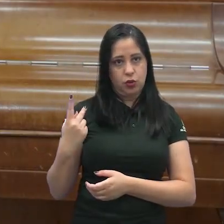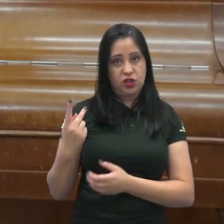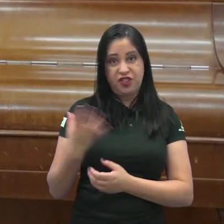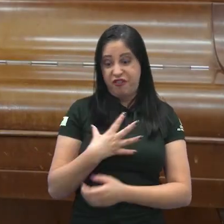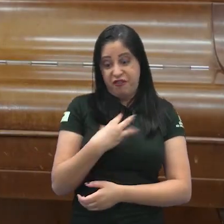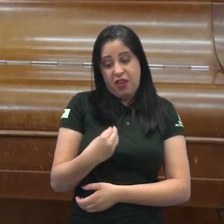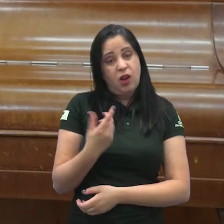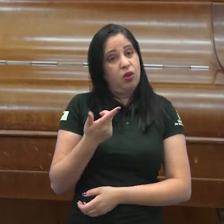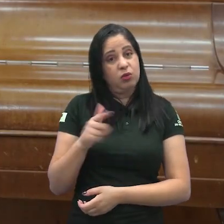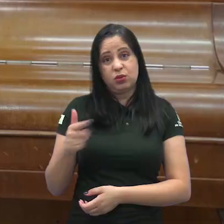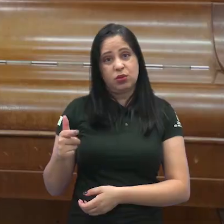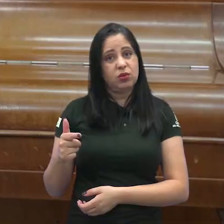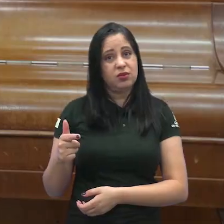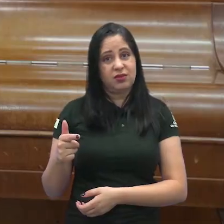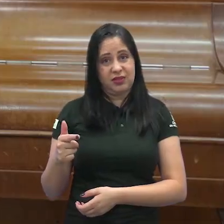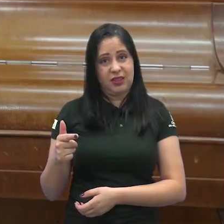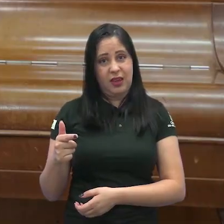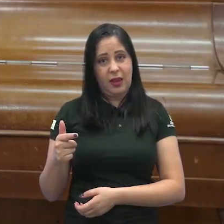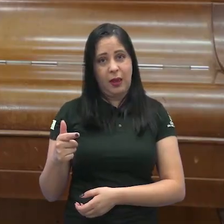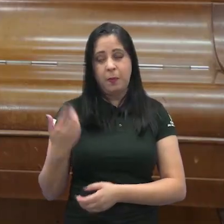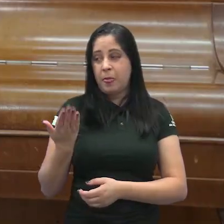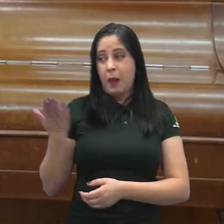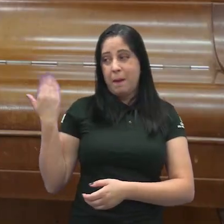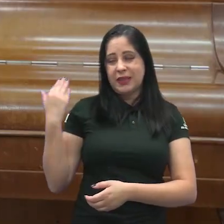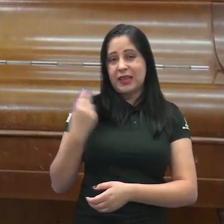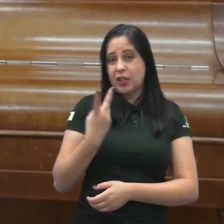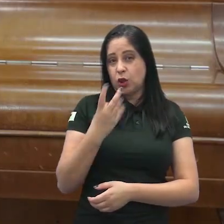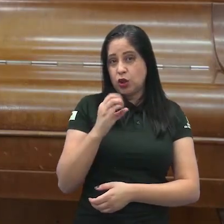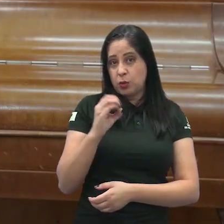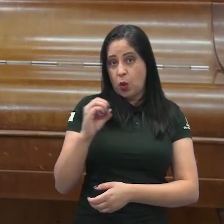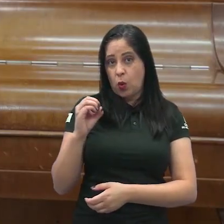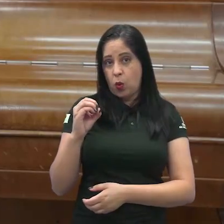pela primeira vez, lá em 2012,